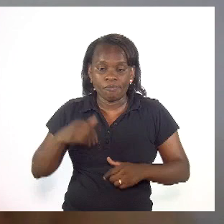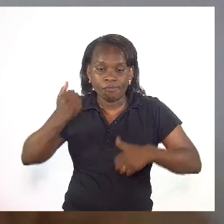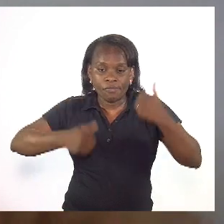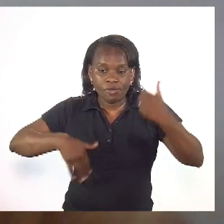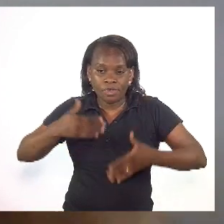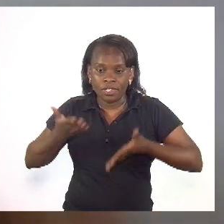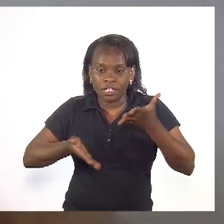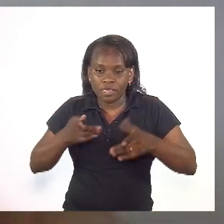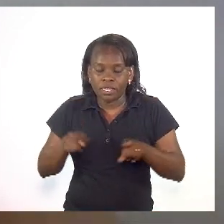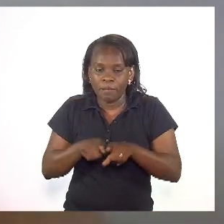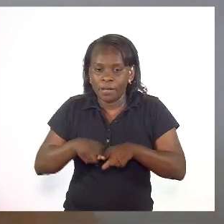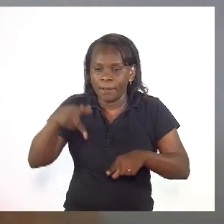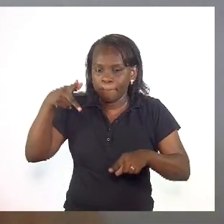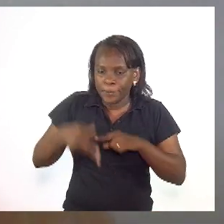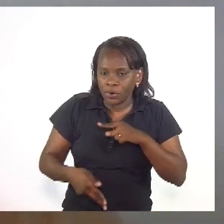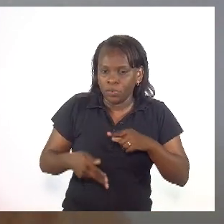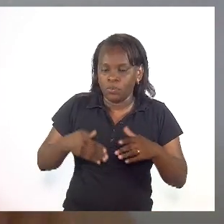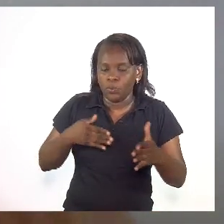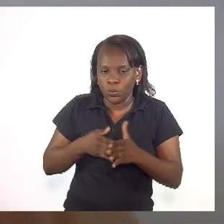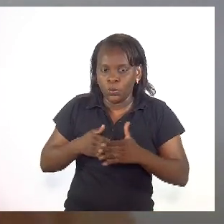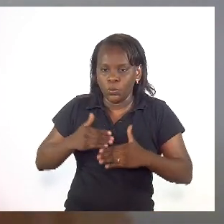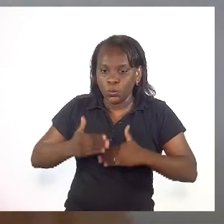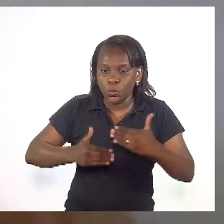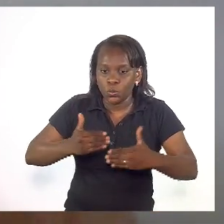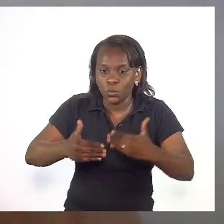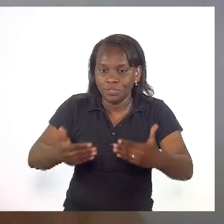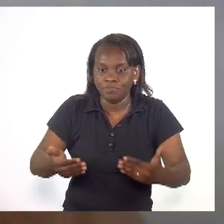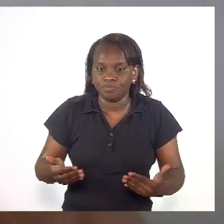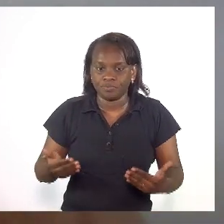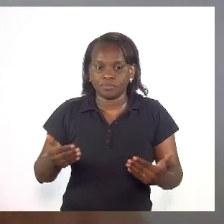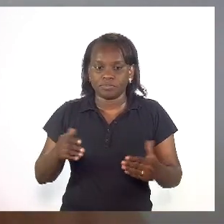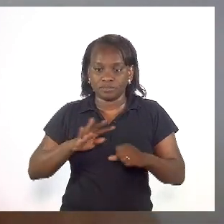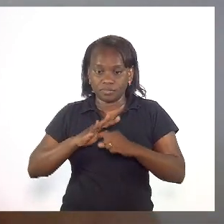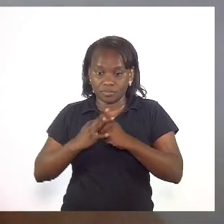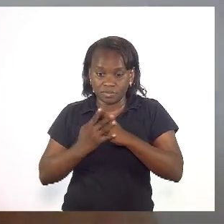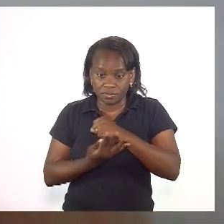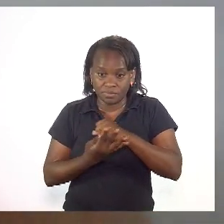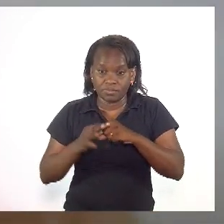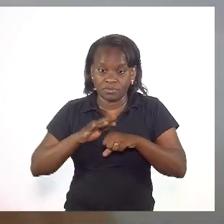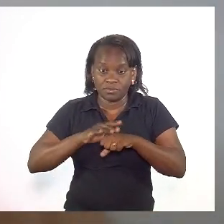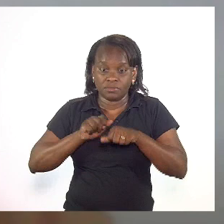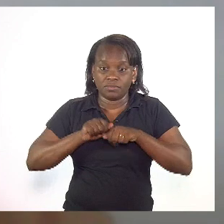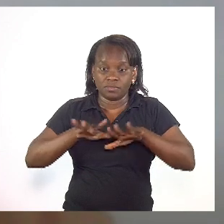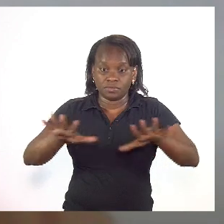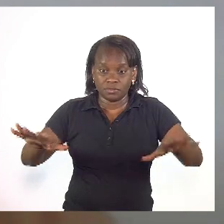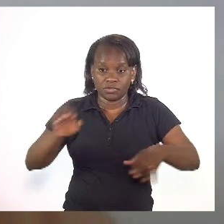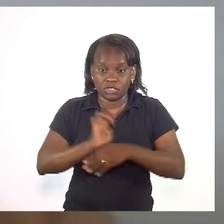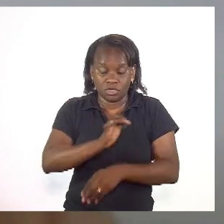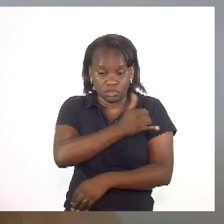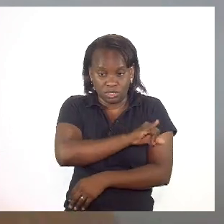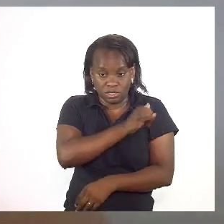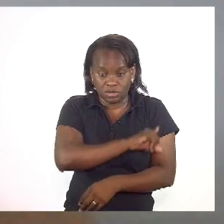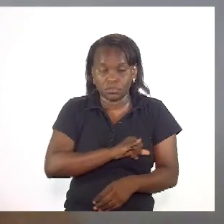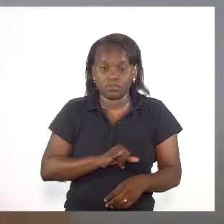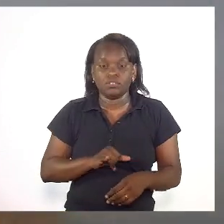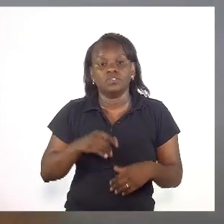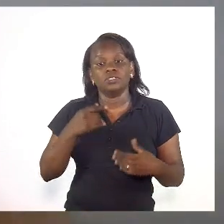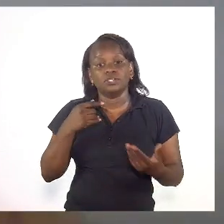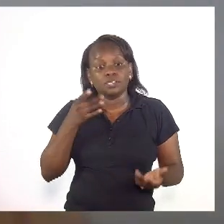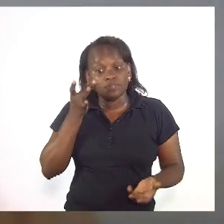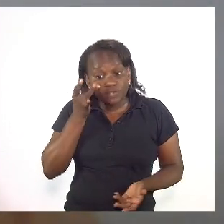tratar e barrar o avanço da pandemia no estado do Rio de Janeiro,